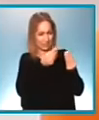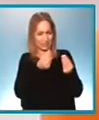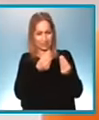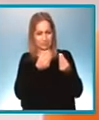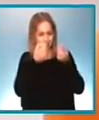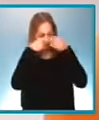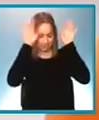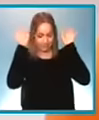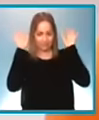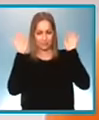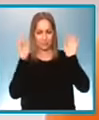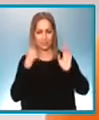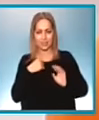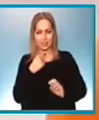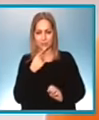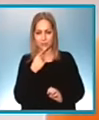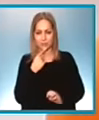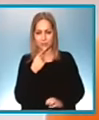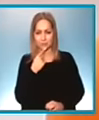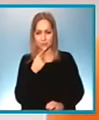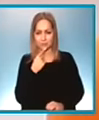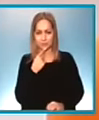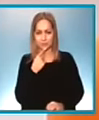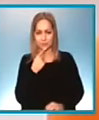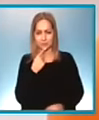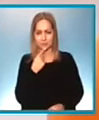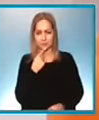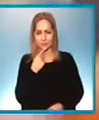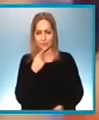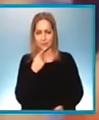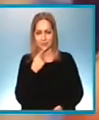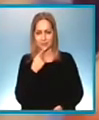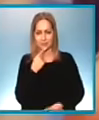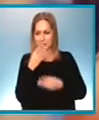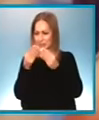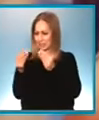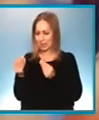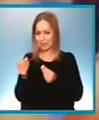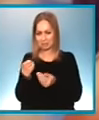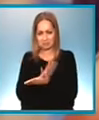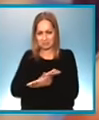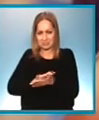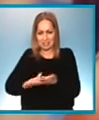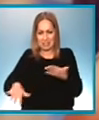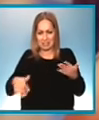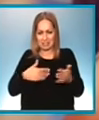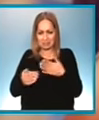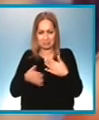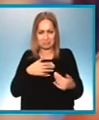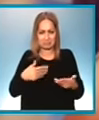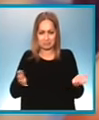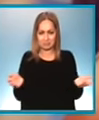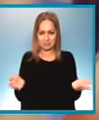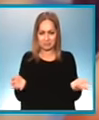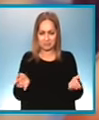E percebe que isto não significa nada na vida, não